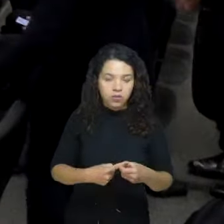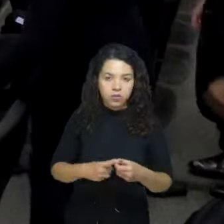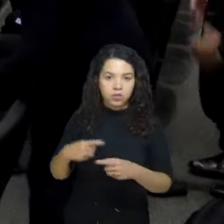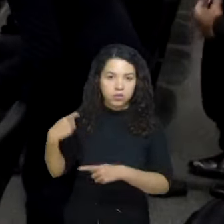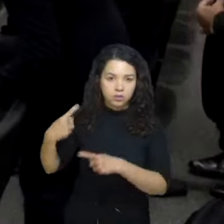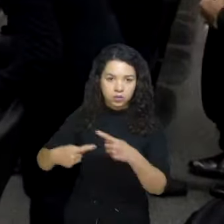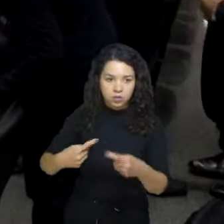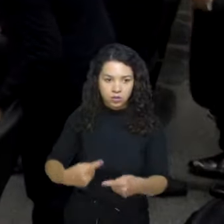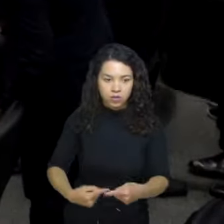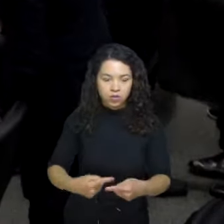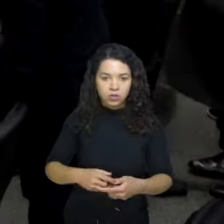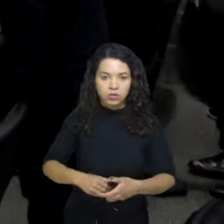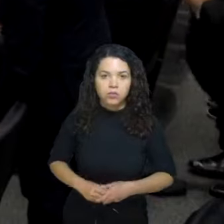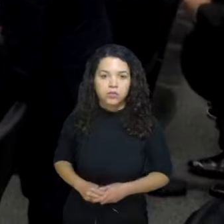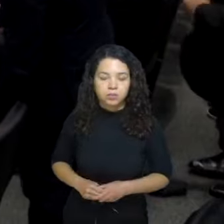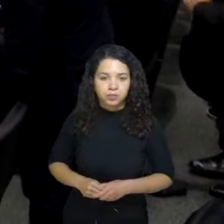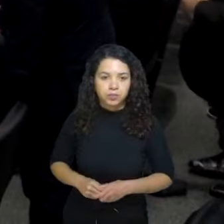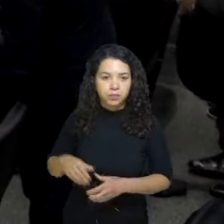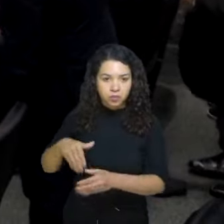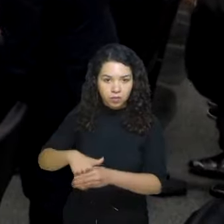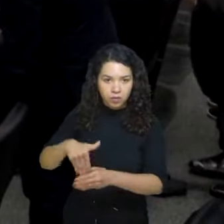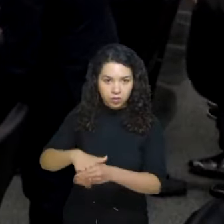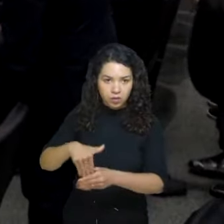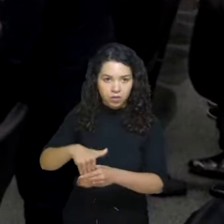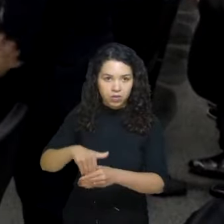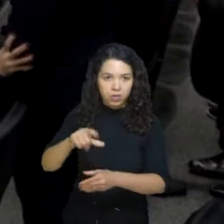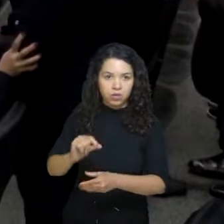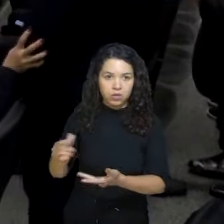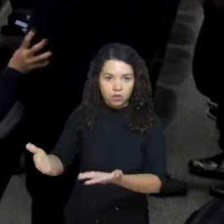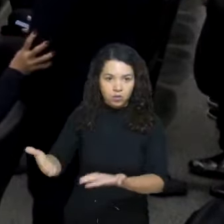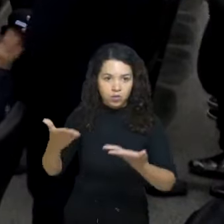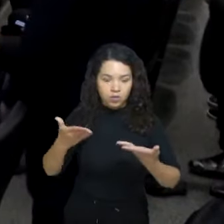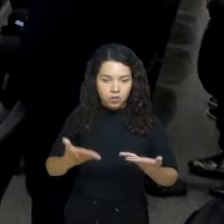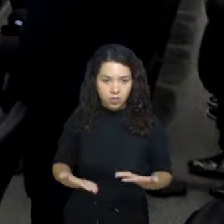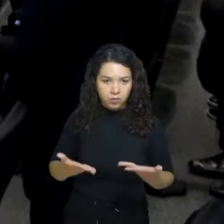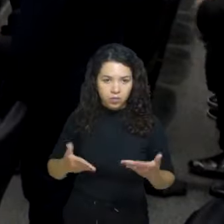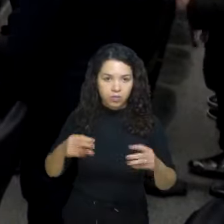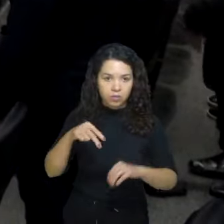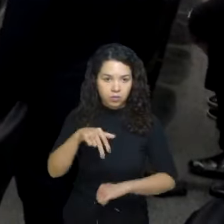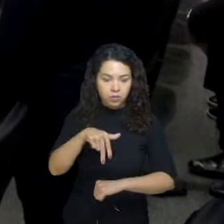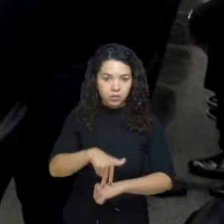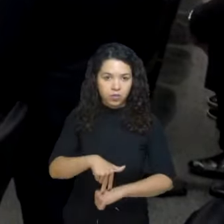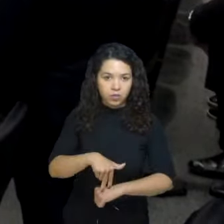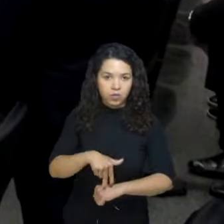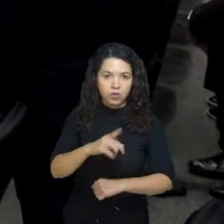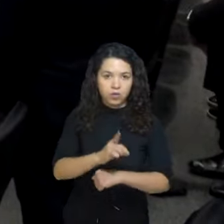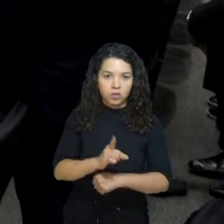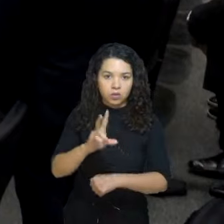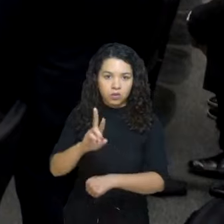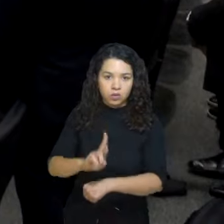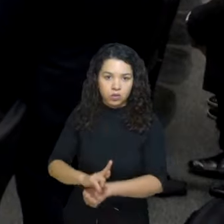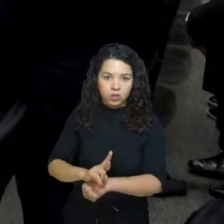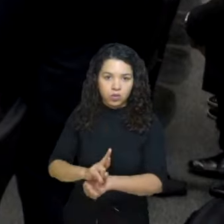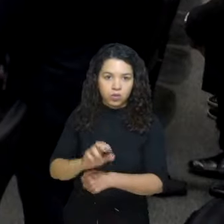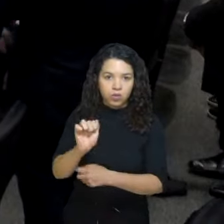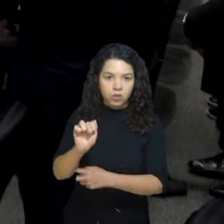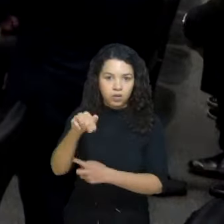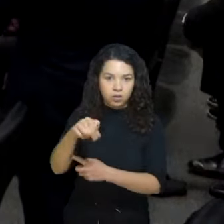urnas gostaríamos de convidar para se fazer presente aqui no palco o nosso Dr André luí